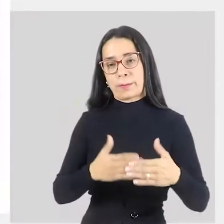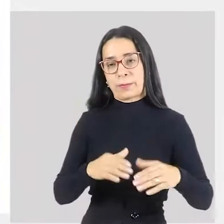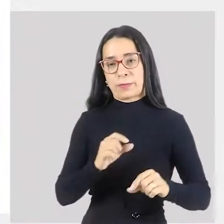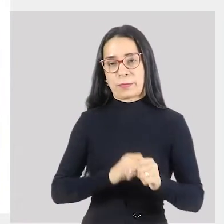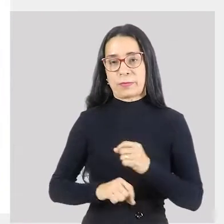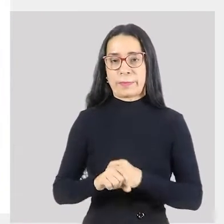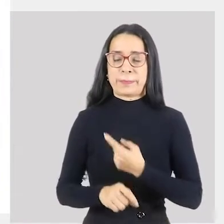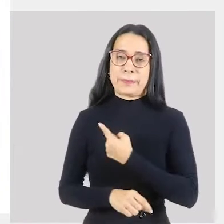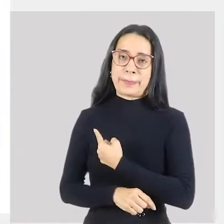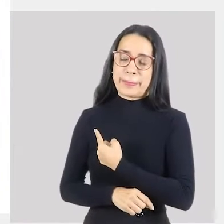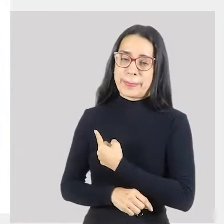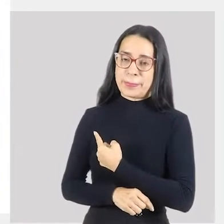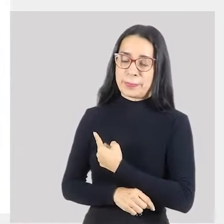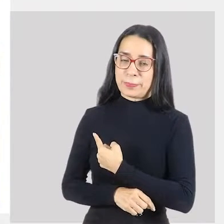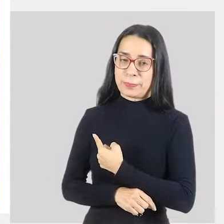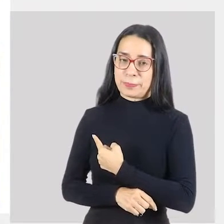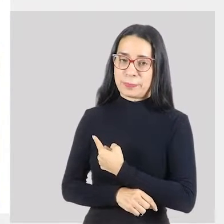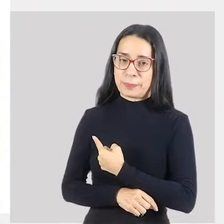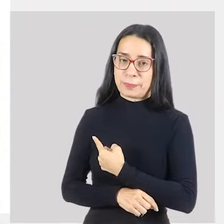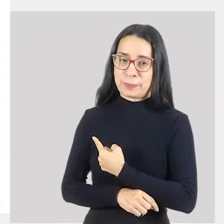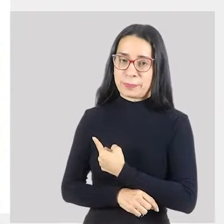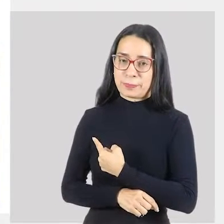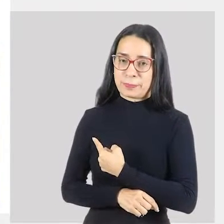Demografia do Brasil, população brasileira,